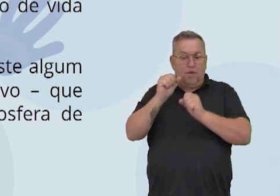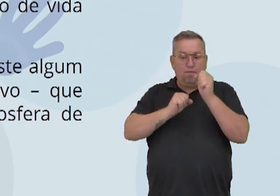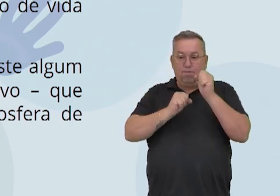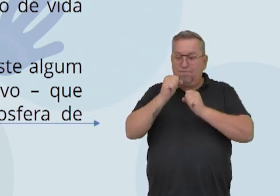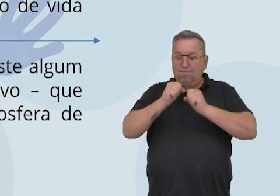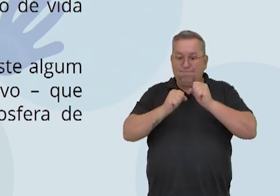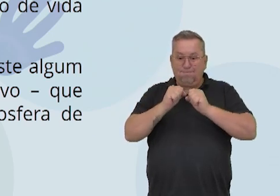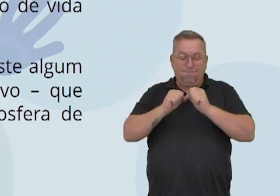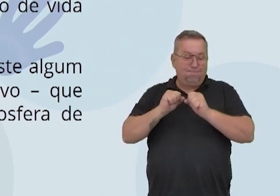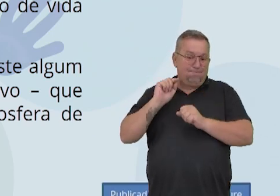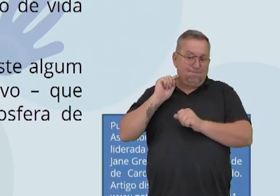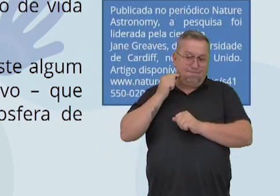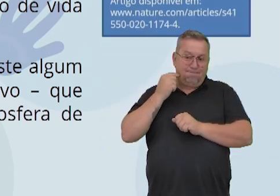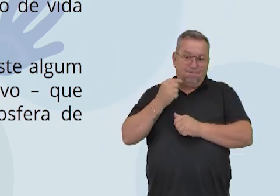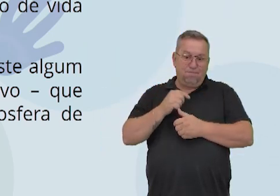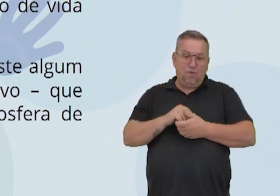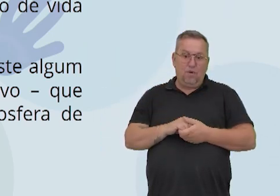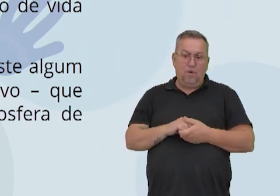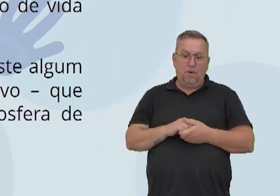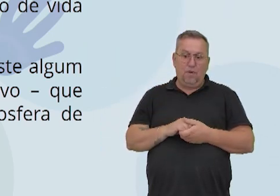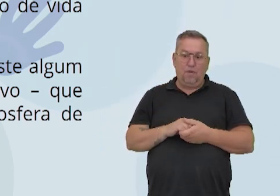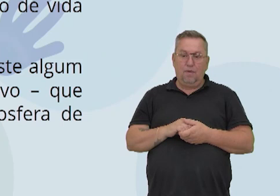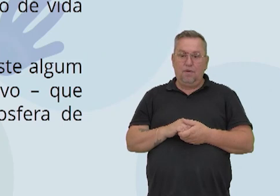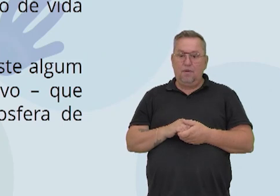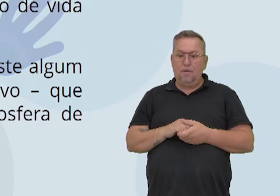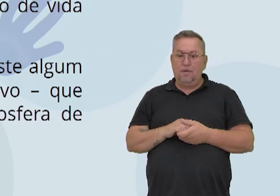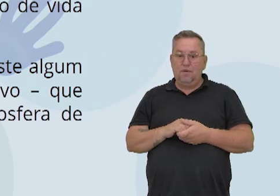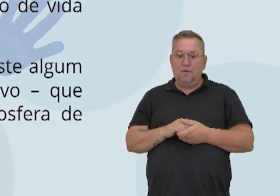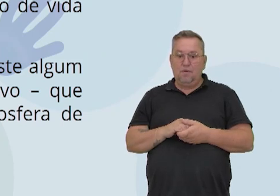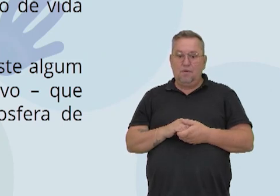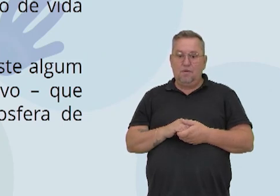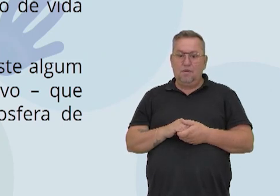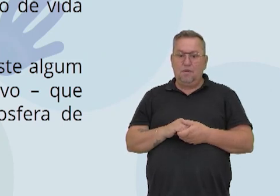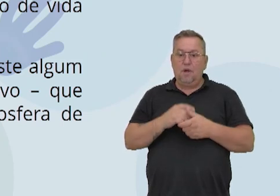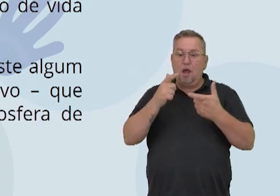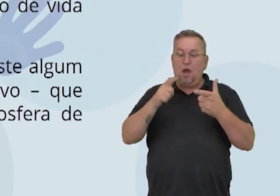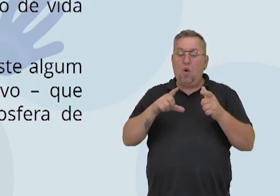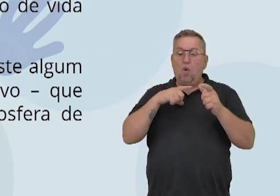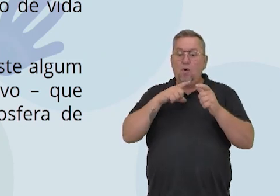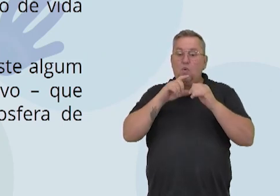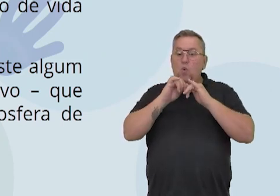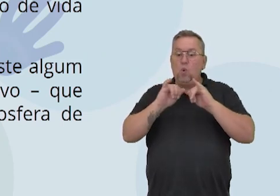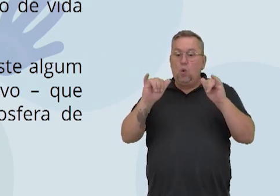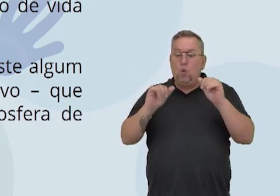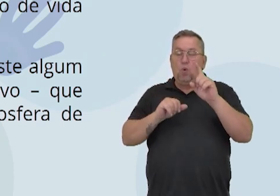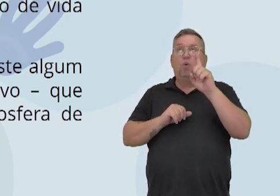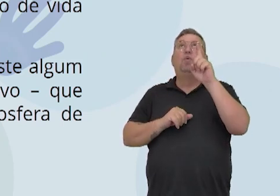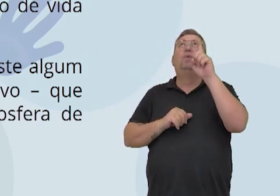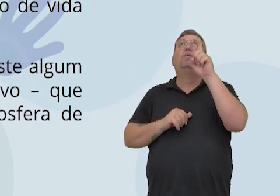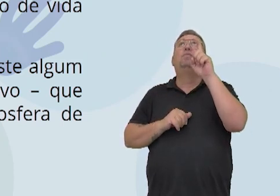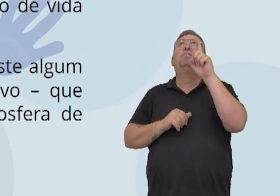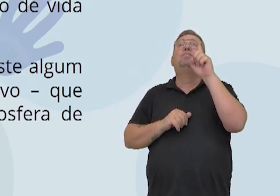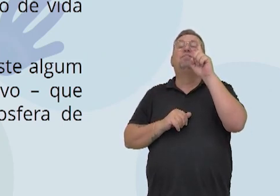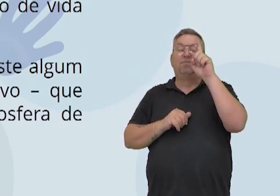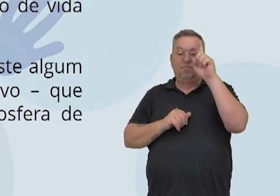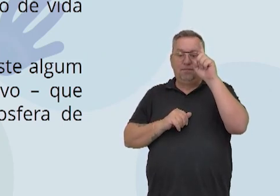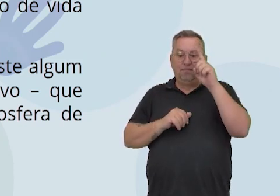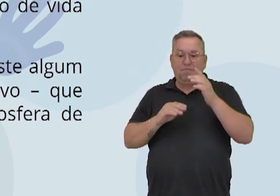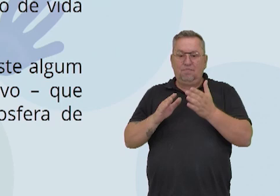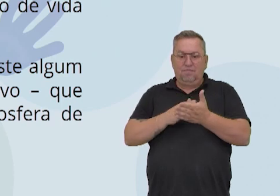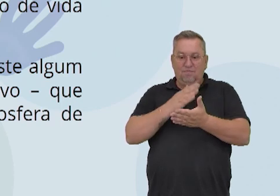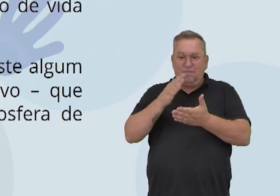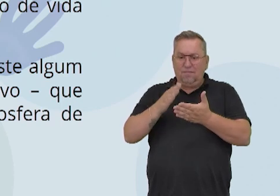para poluir. Aí aqui ao lado, ó, onde foi publicada, tá? Então, uma revista aí científica